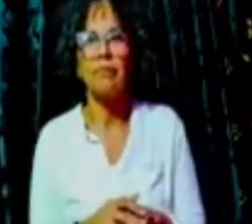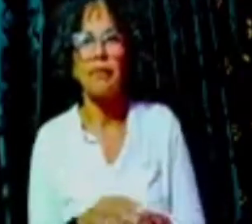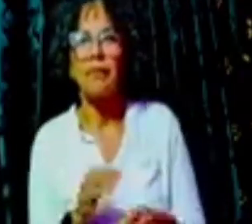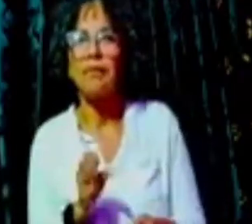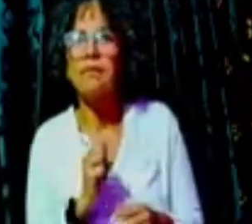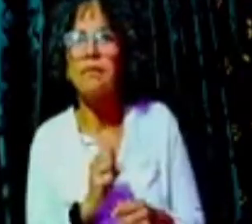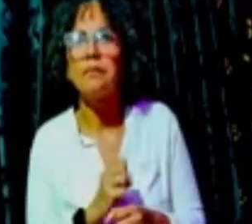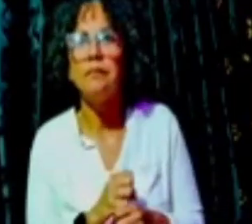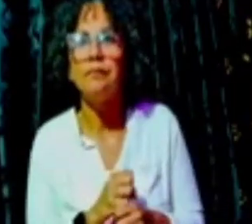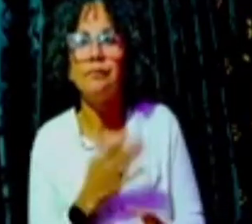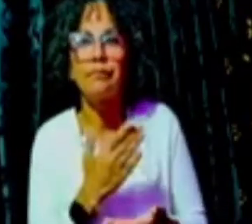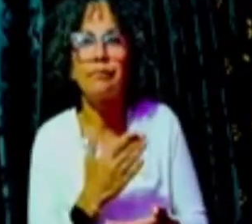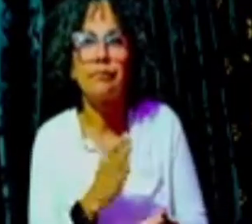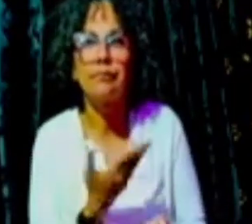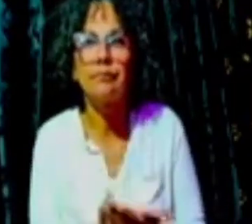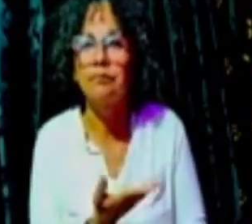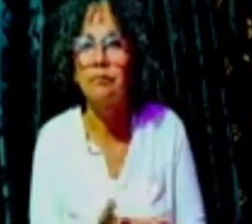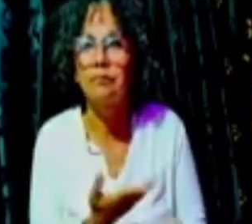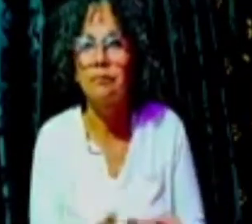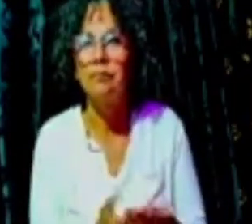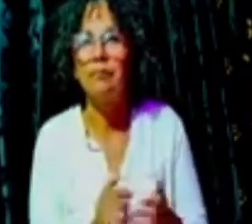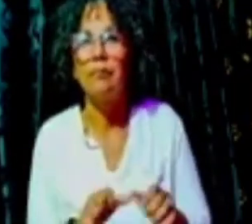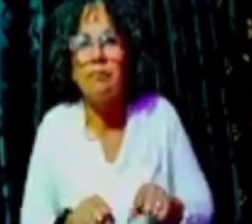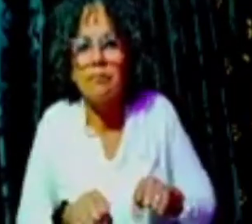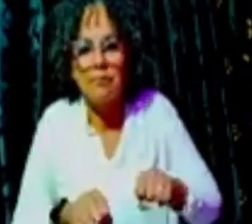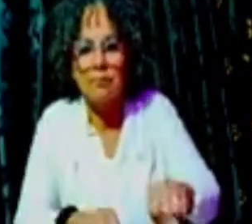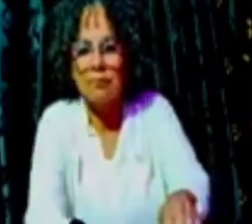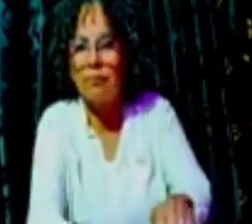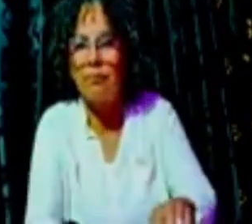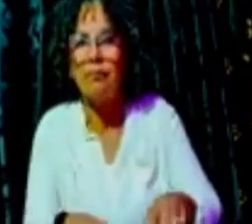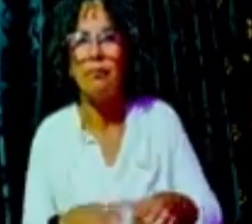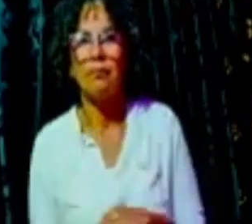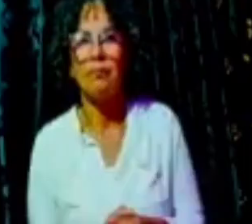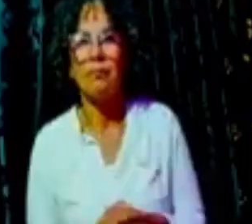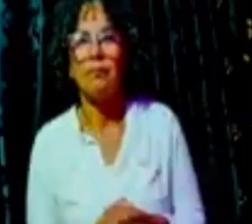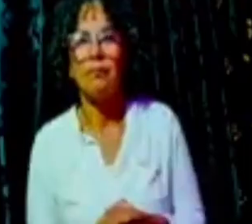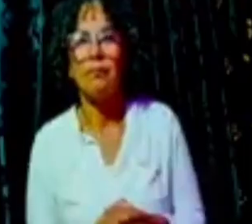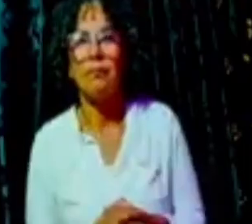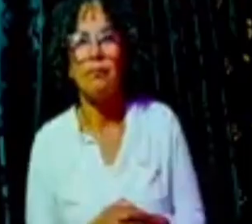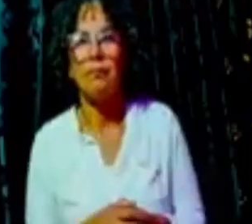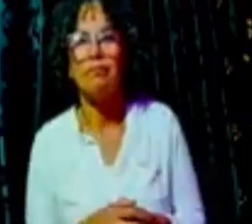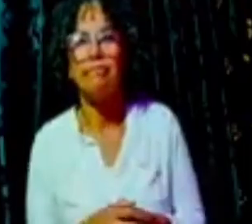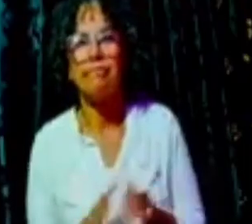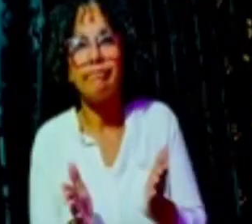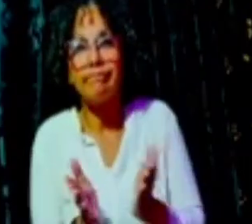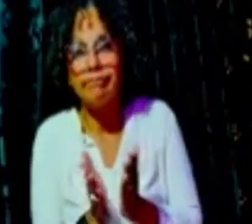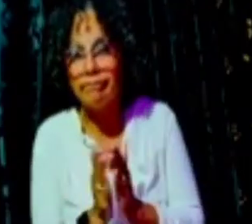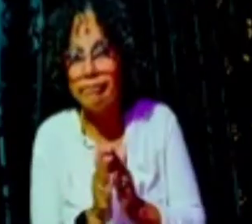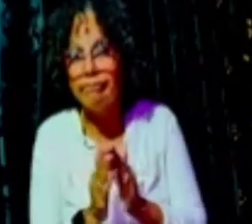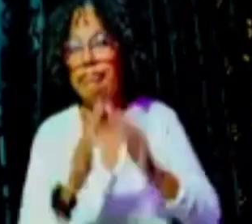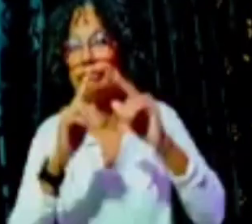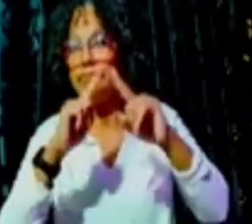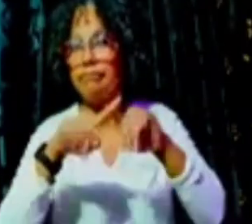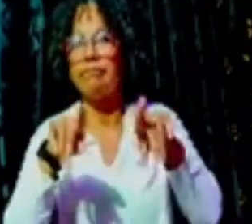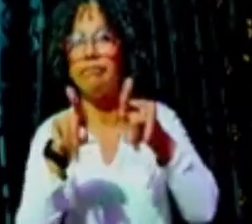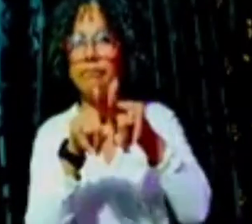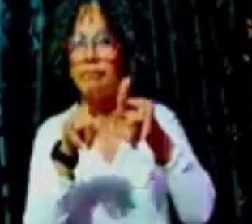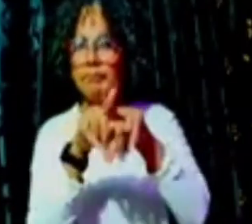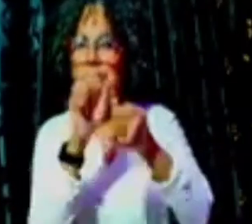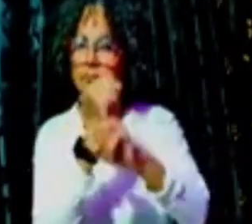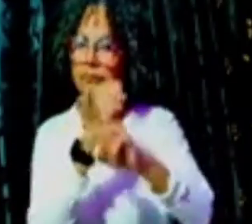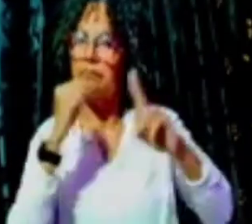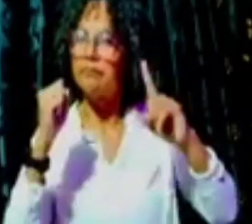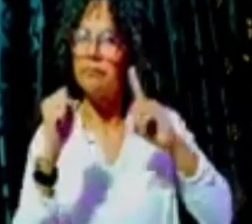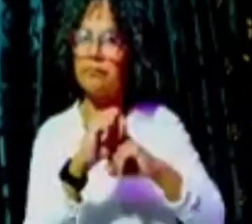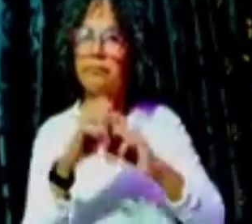né? Os mercados, né? Todo lugar precisa aprender sobre inclusão. E a igreja, né, como parte da sociedade, ela